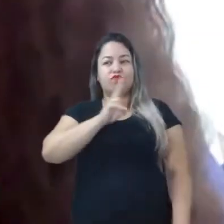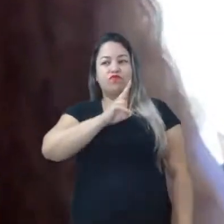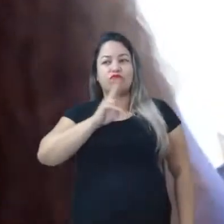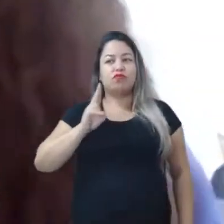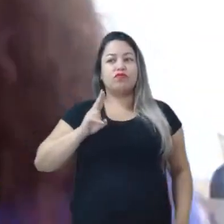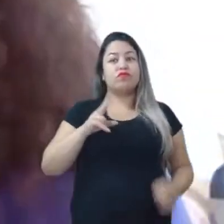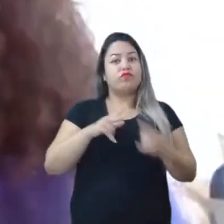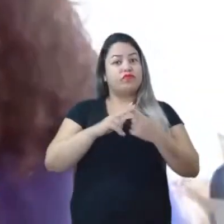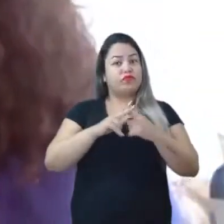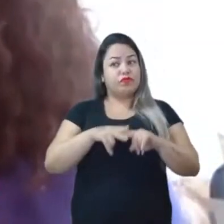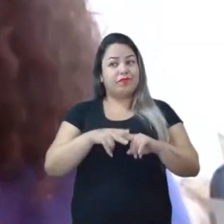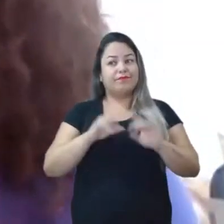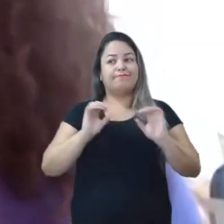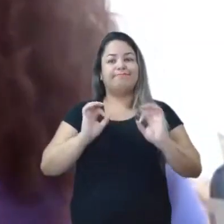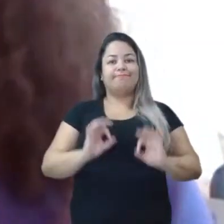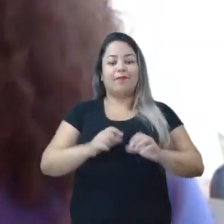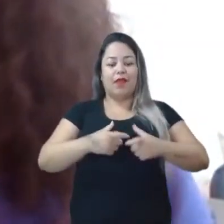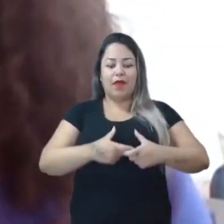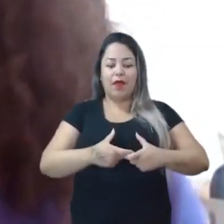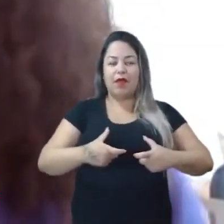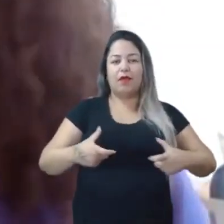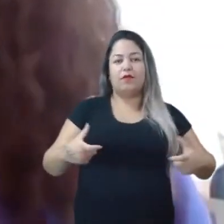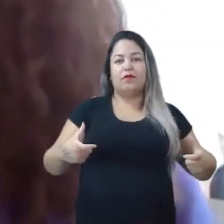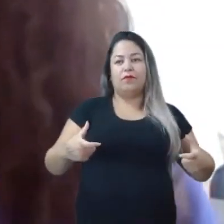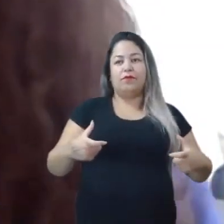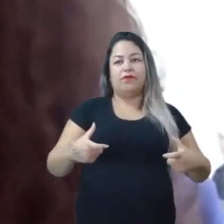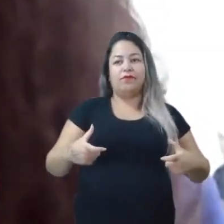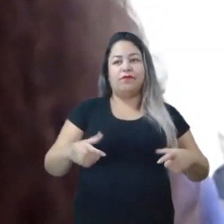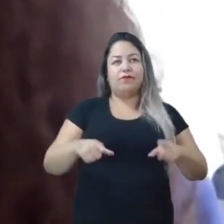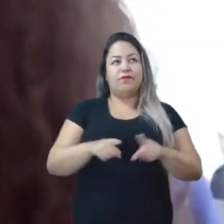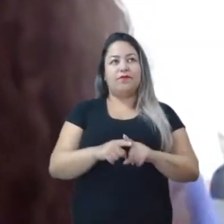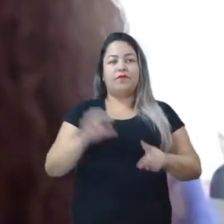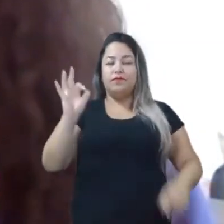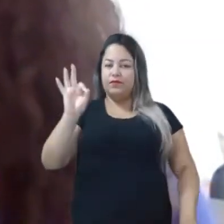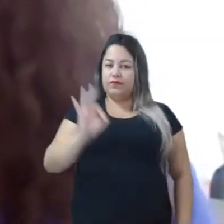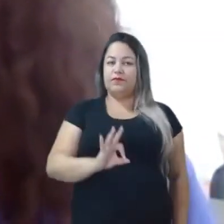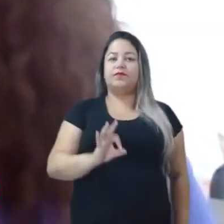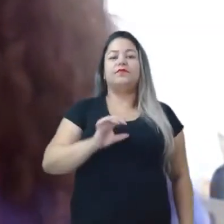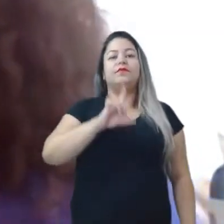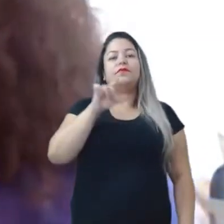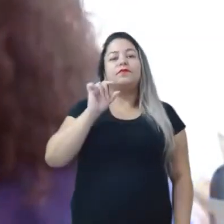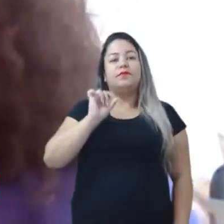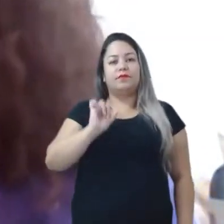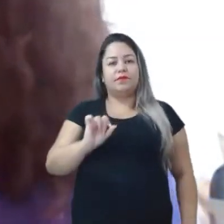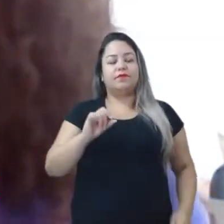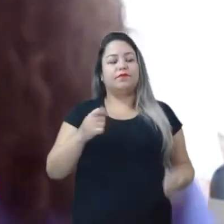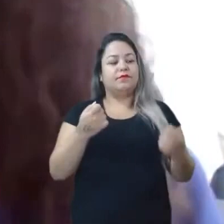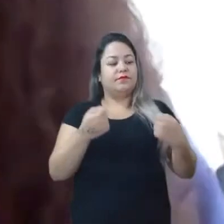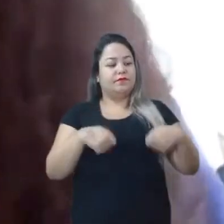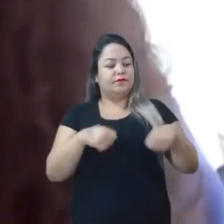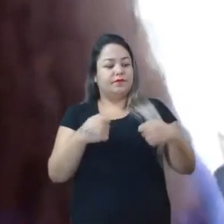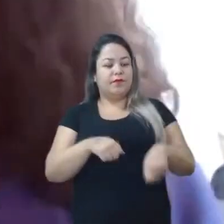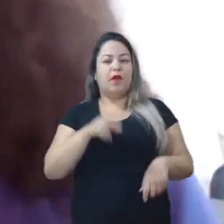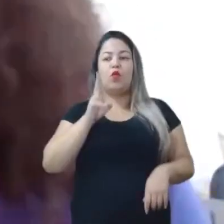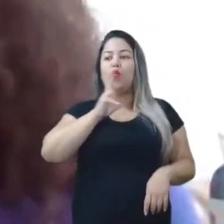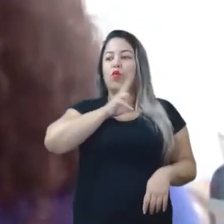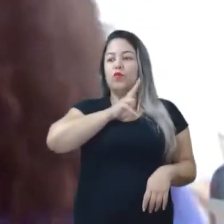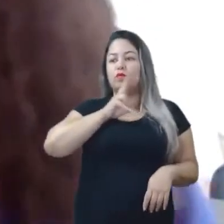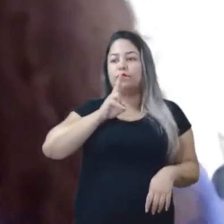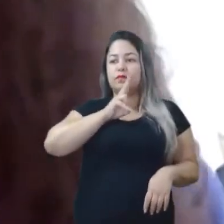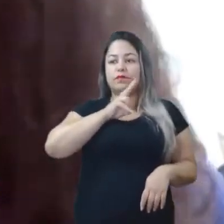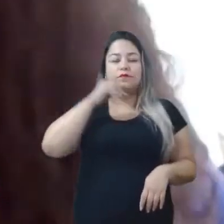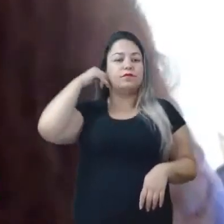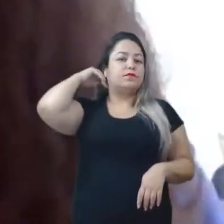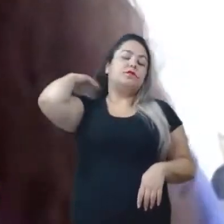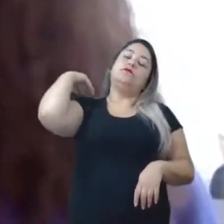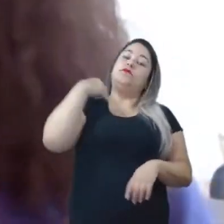reparação, né? A ampliação dessa porcentagem, ela é uma das necessidades mais urgentes desse momento. E